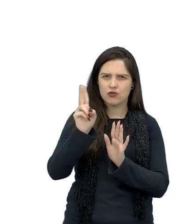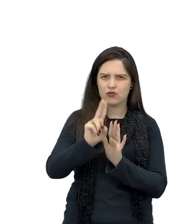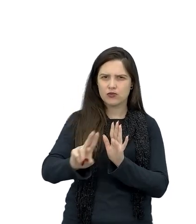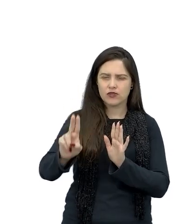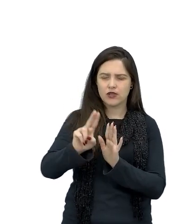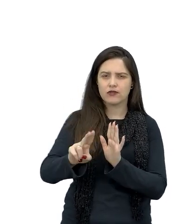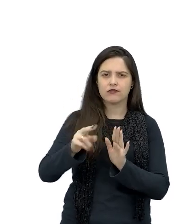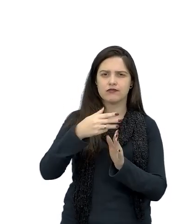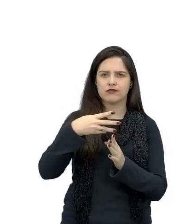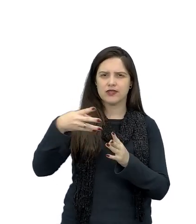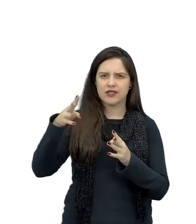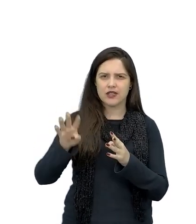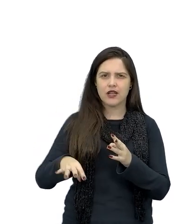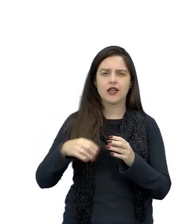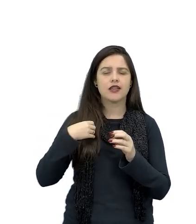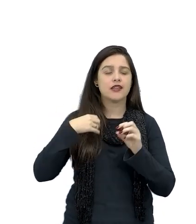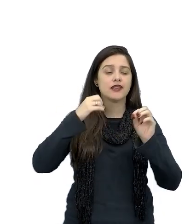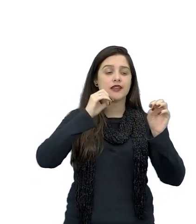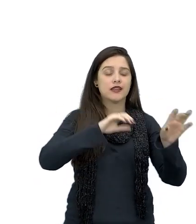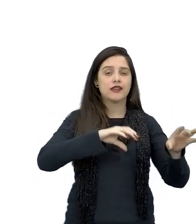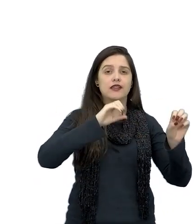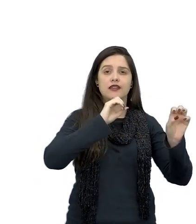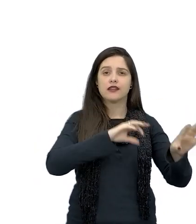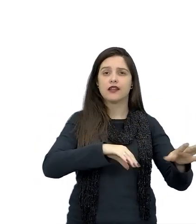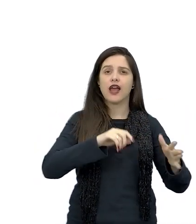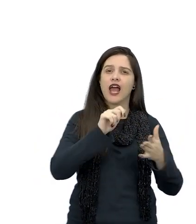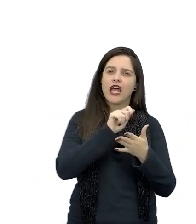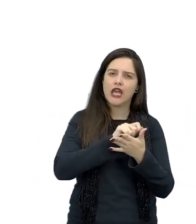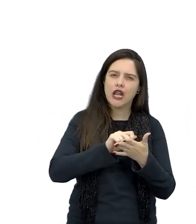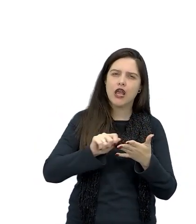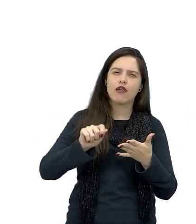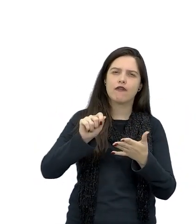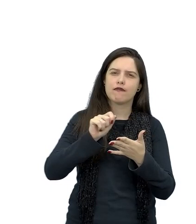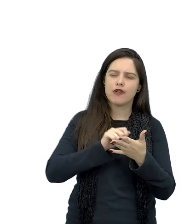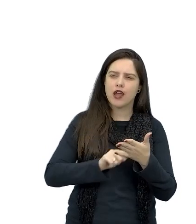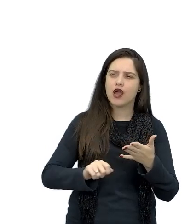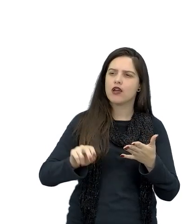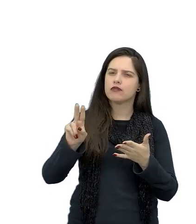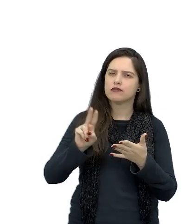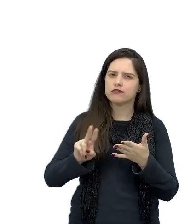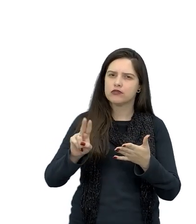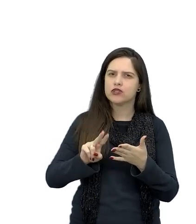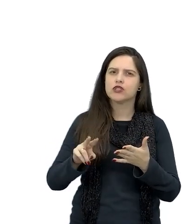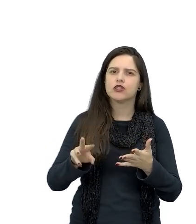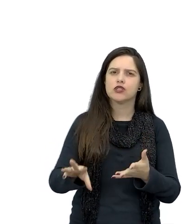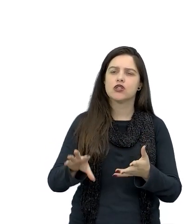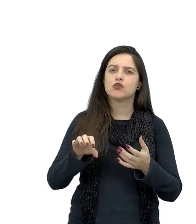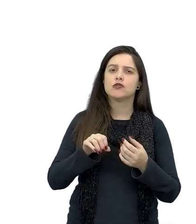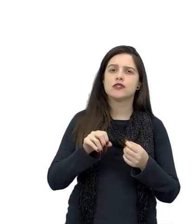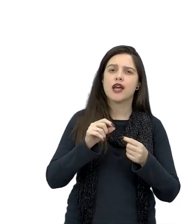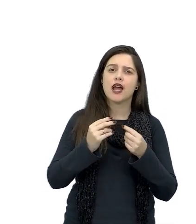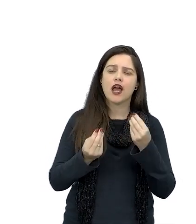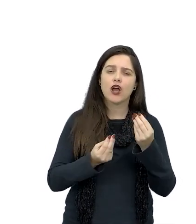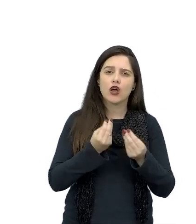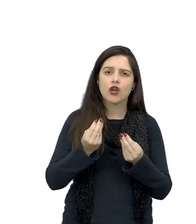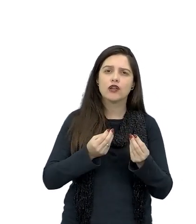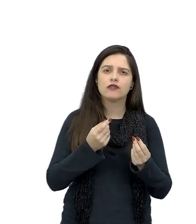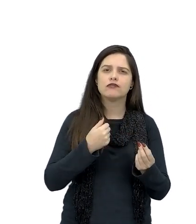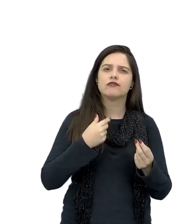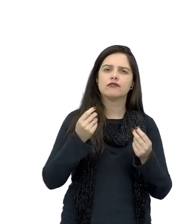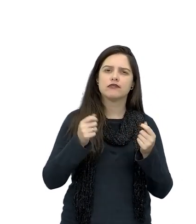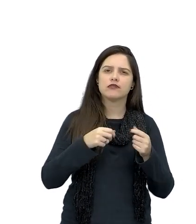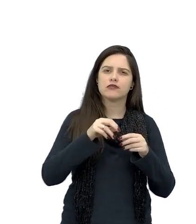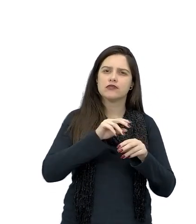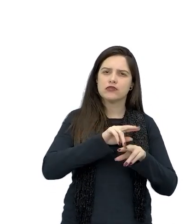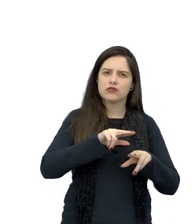papel, devemos ensiná-los a grifar o que pode ser mudado, puxar setinhas e anotar ao